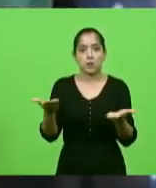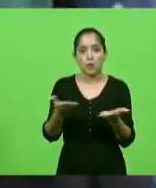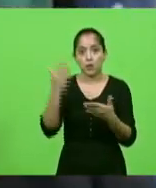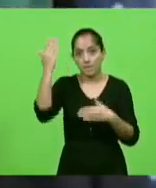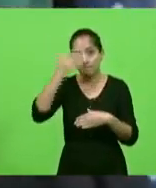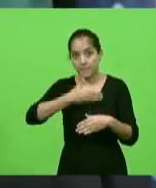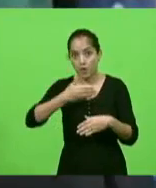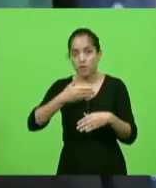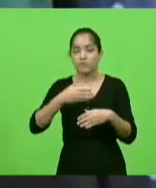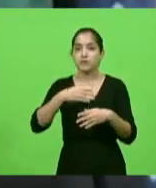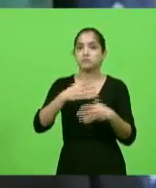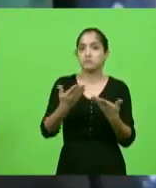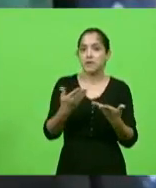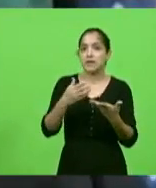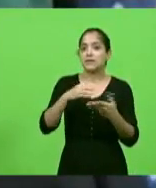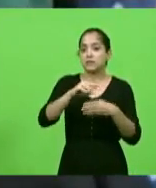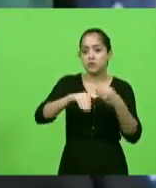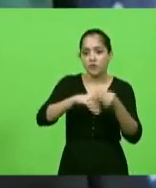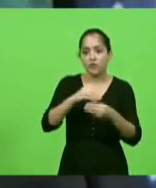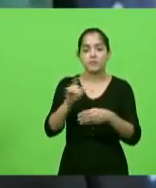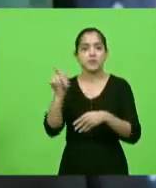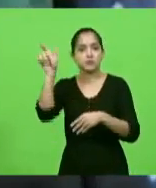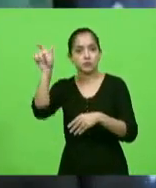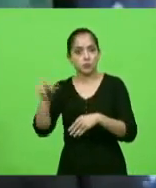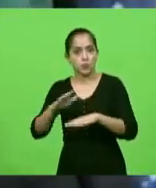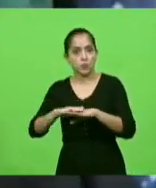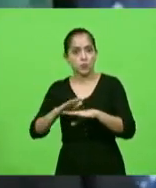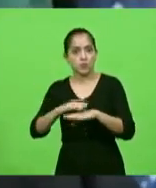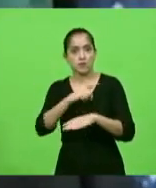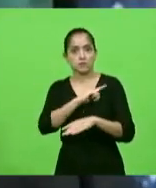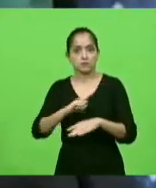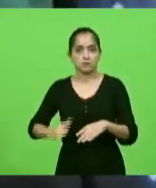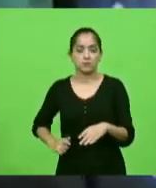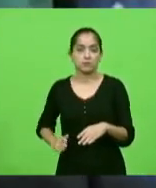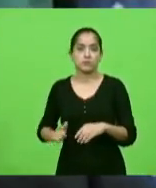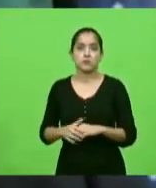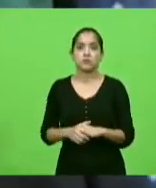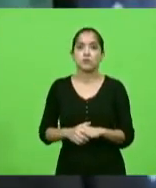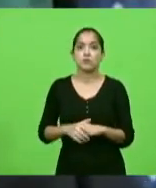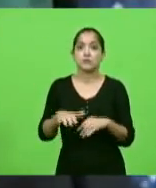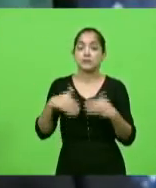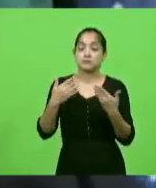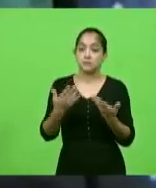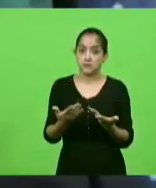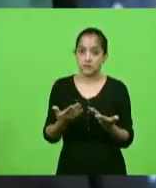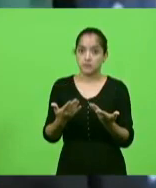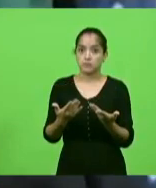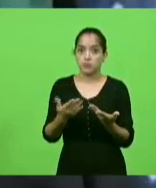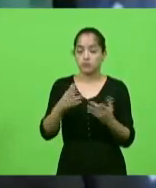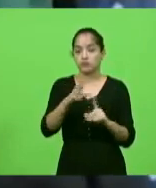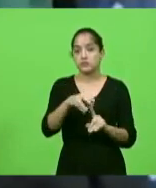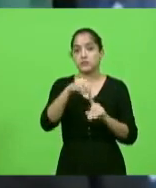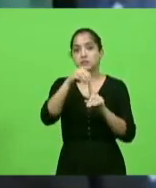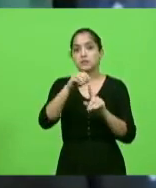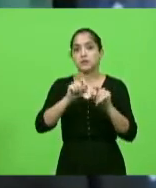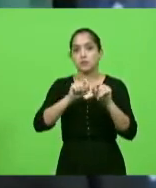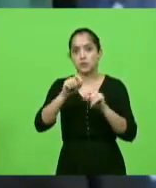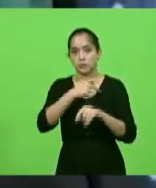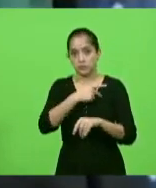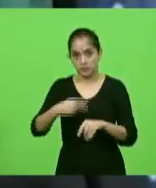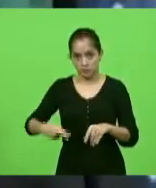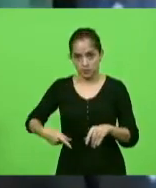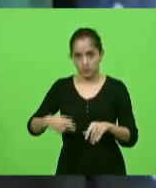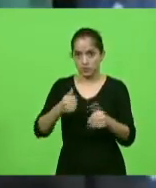provas de envolvimento de escravos com idade da chuva na referida a é neste ponto de táxi do